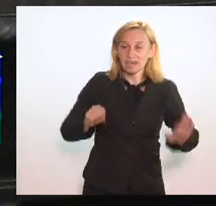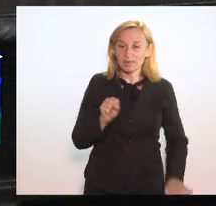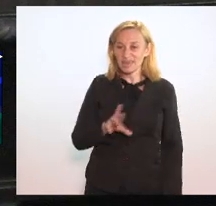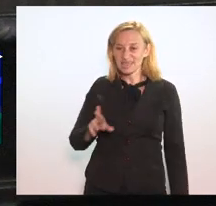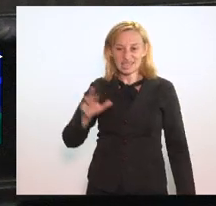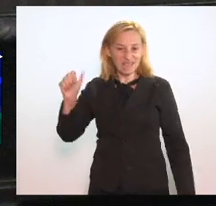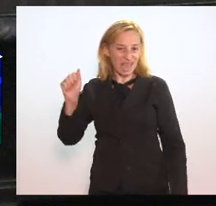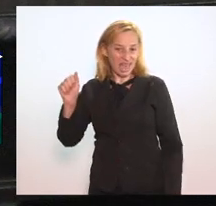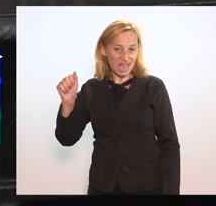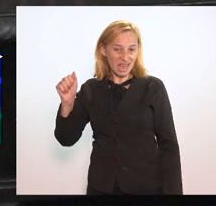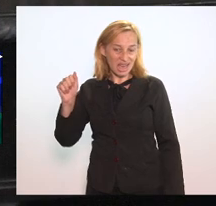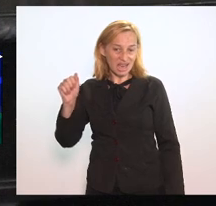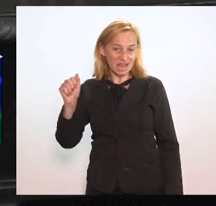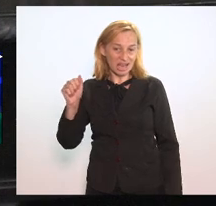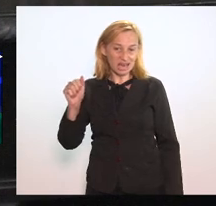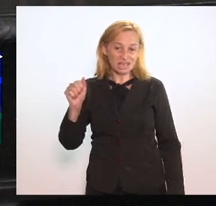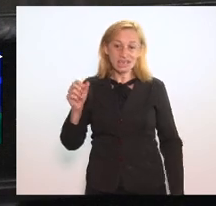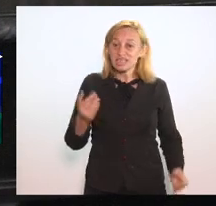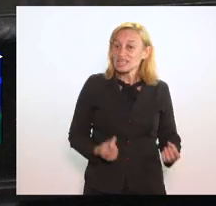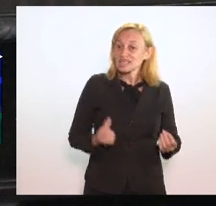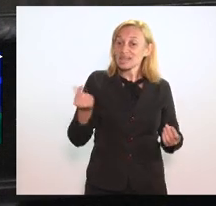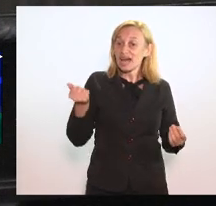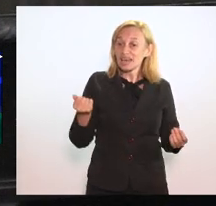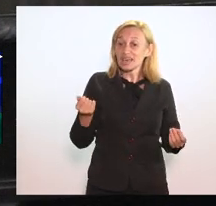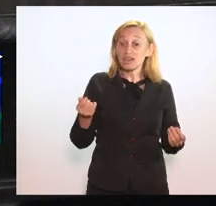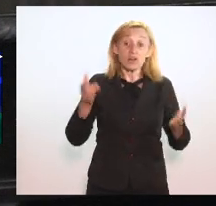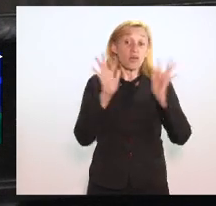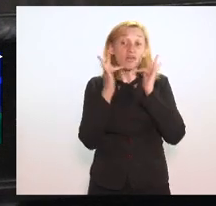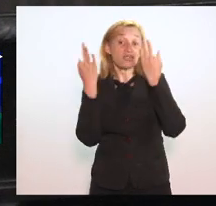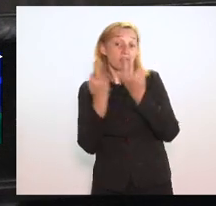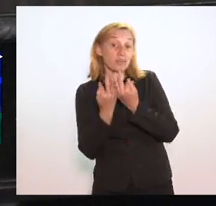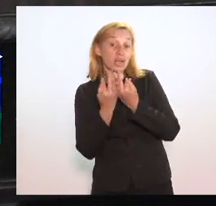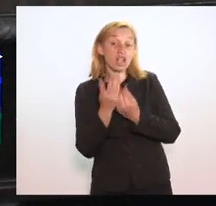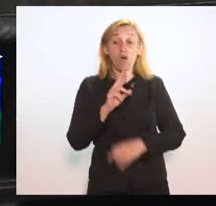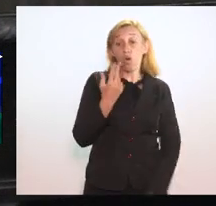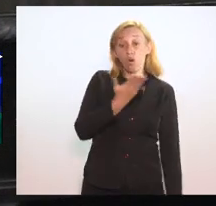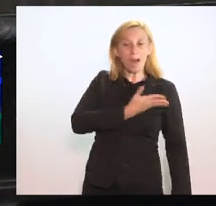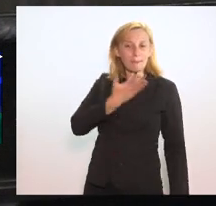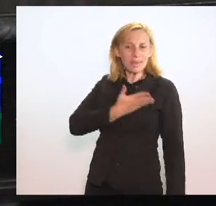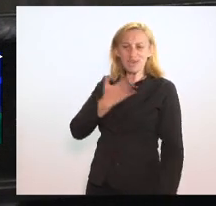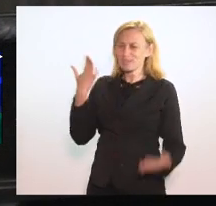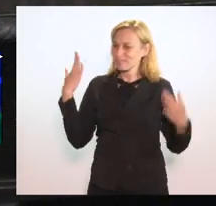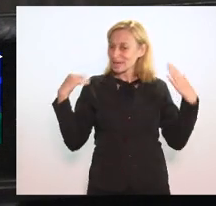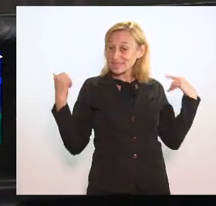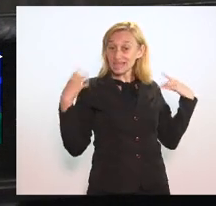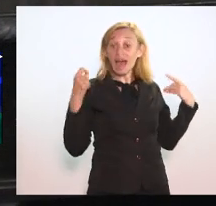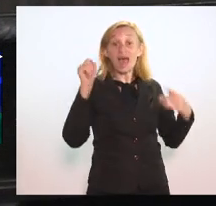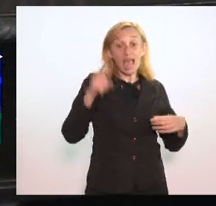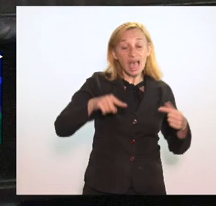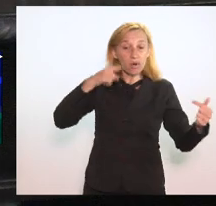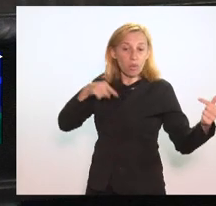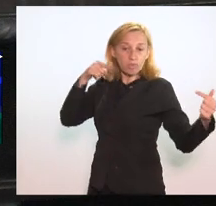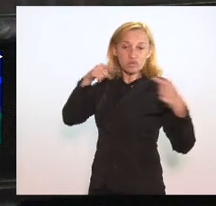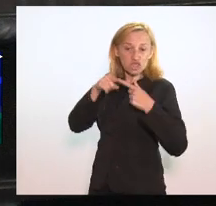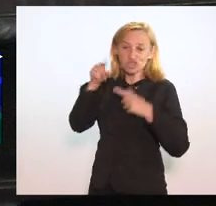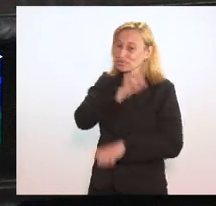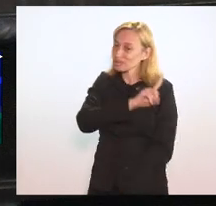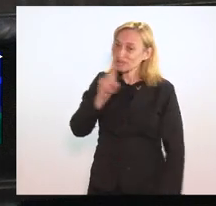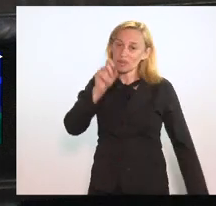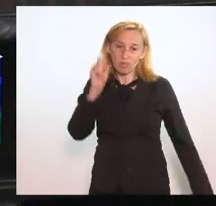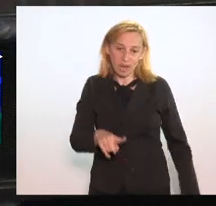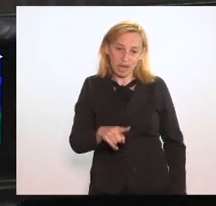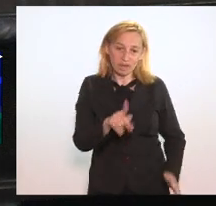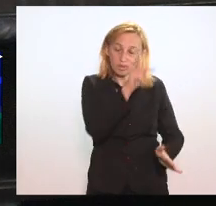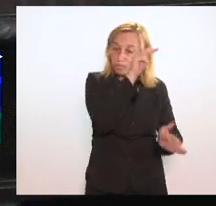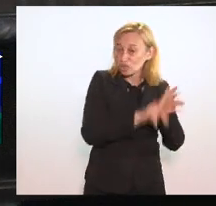compartilhar bons momentos com a família e com os amigos e não é isso o objetivo desse projeto